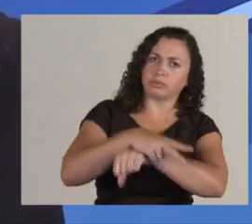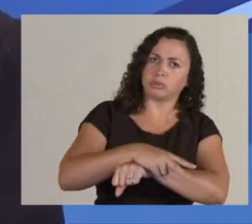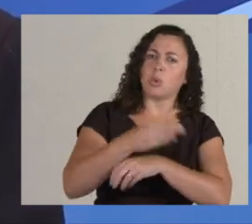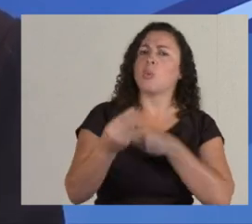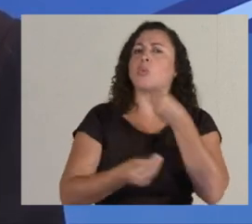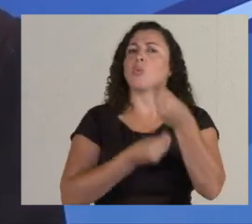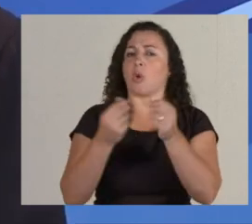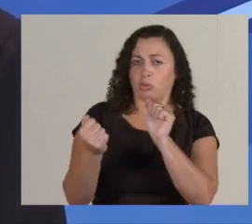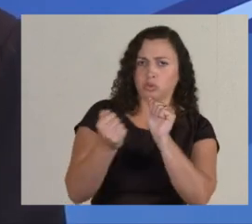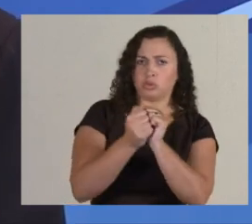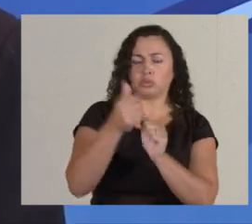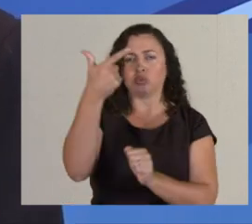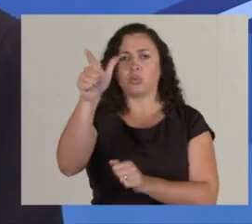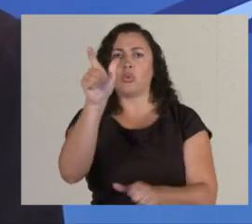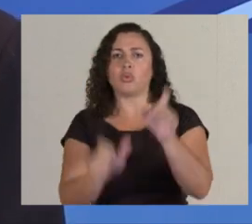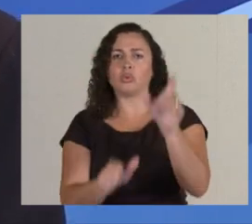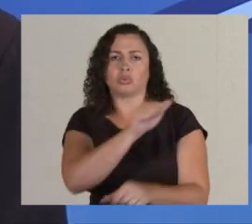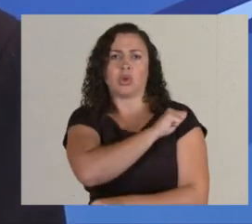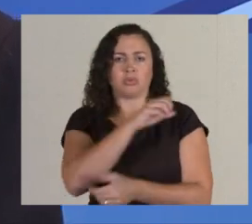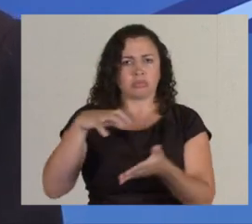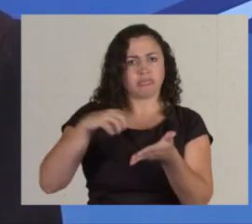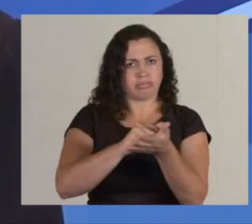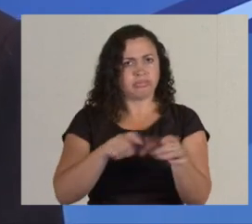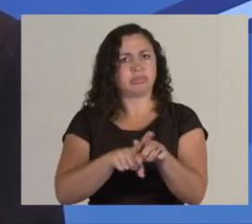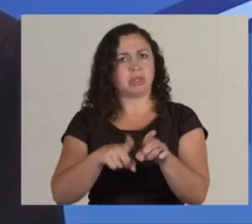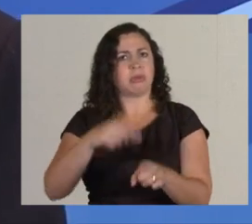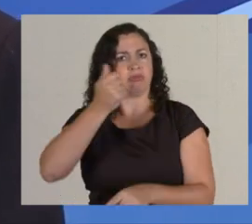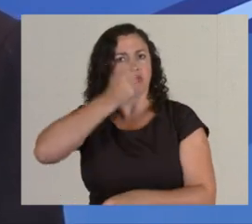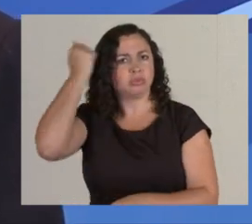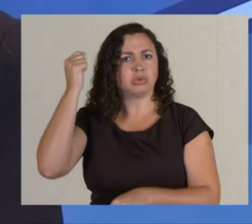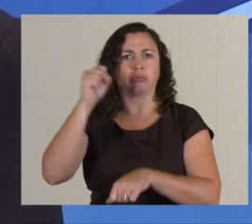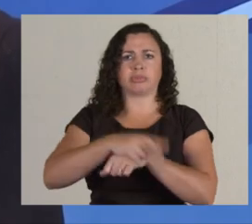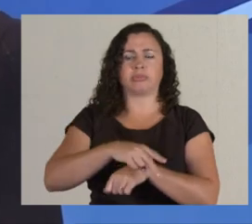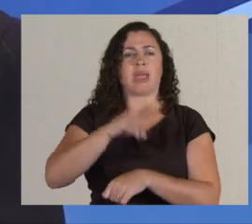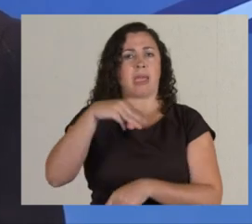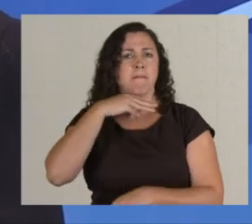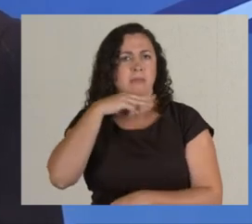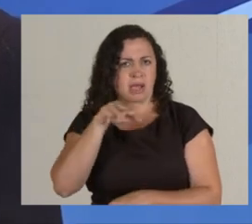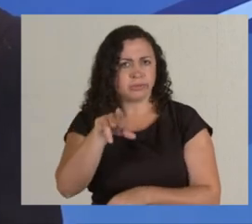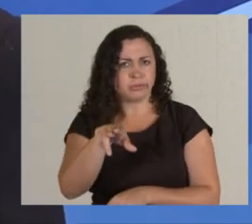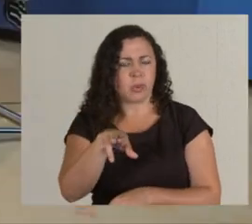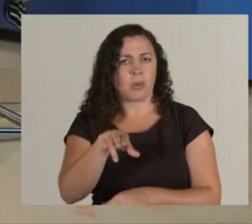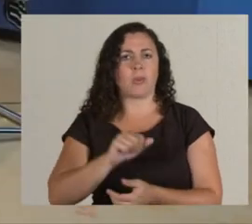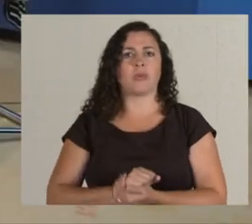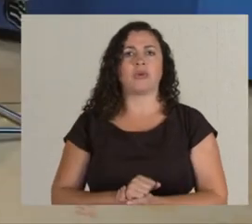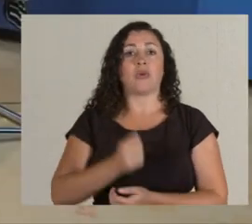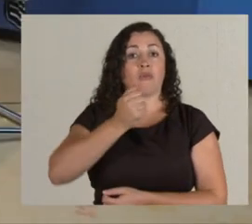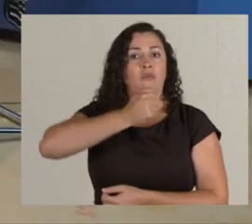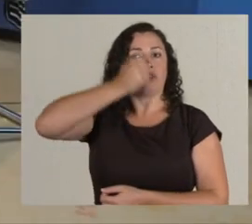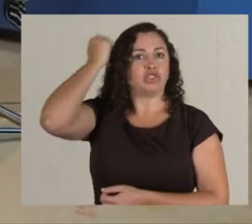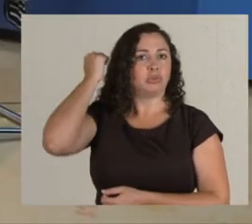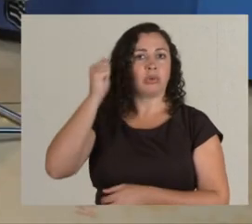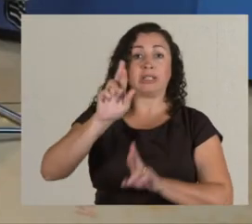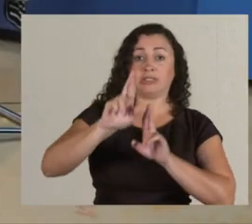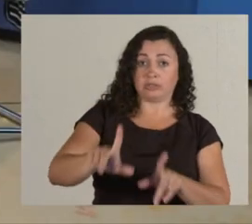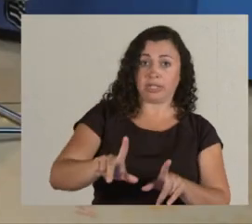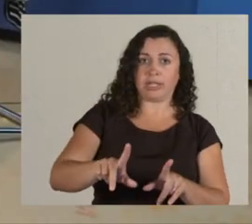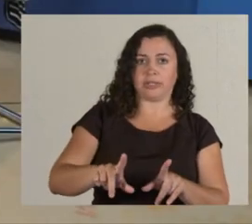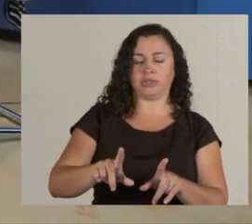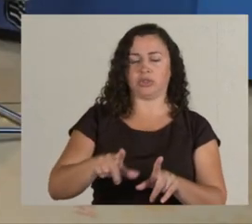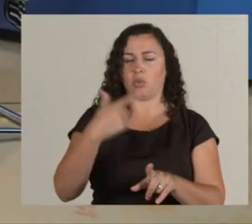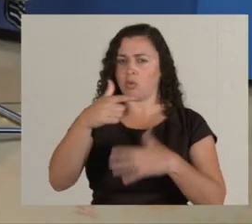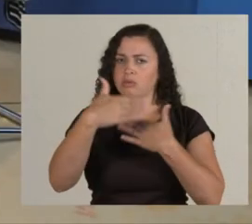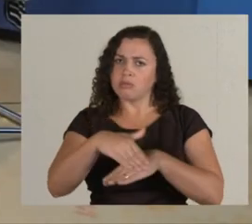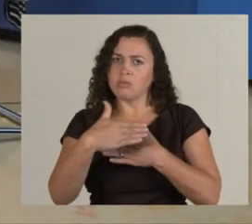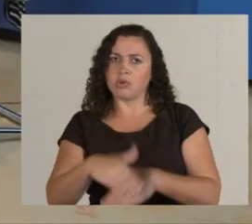seria junto com os demais estudantes que ingressam todos os anos em março, né? Exato. O vestibular não seria o mesmo, quer